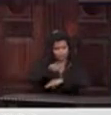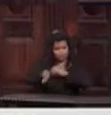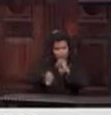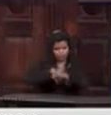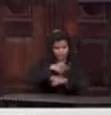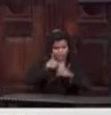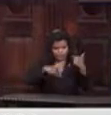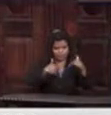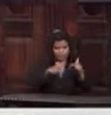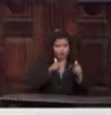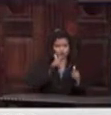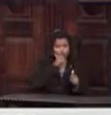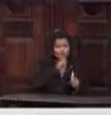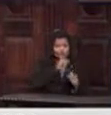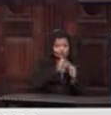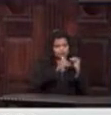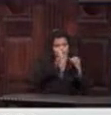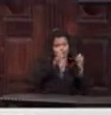brasileiro.